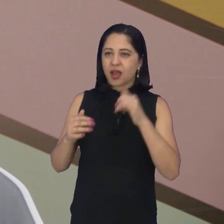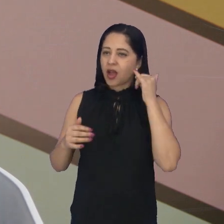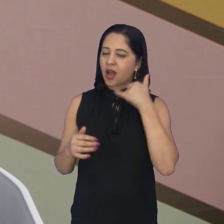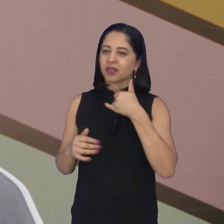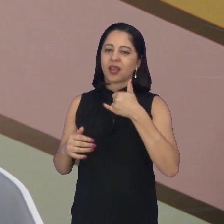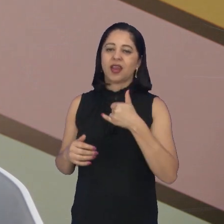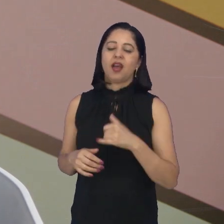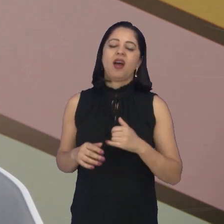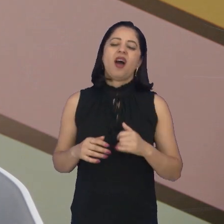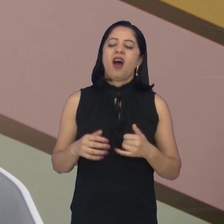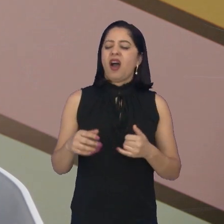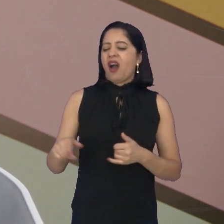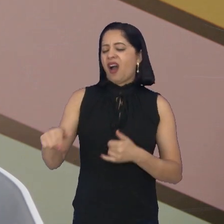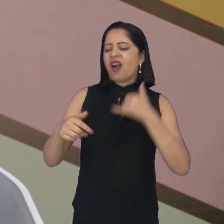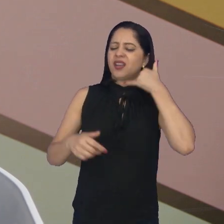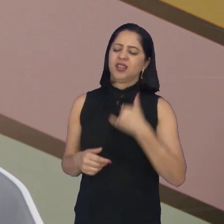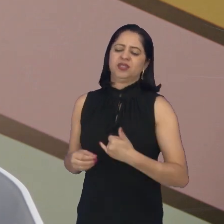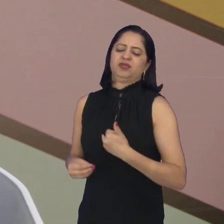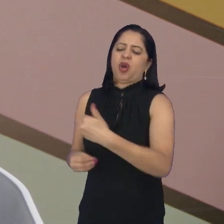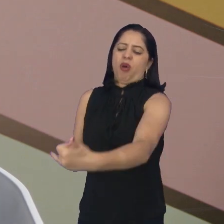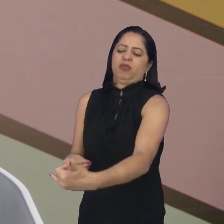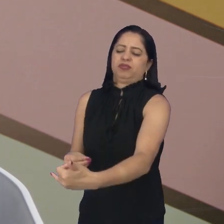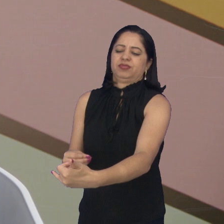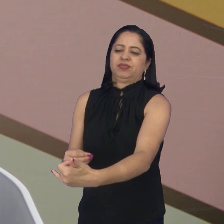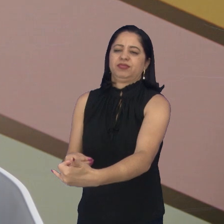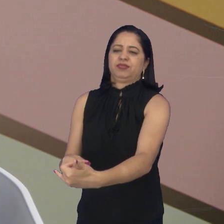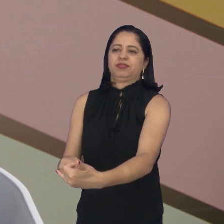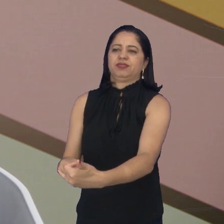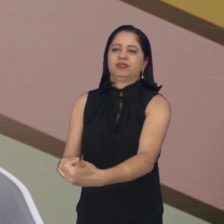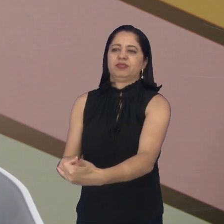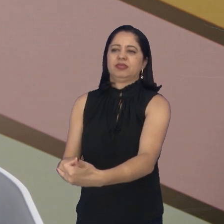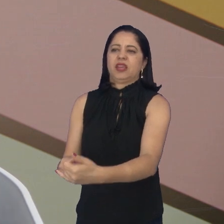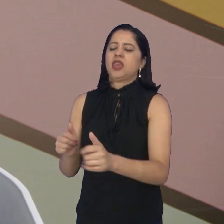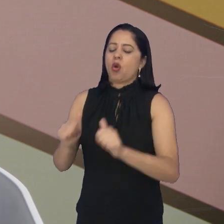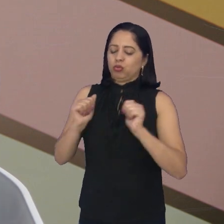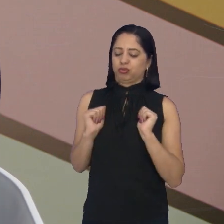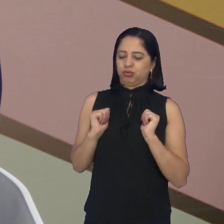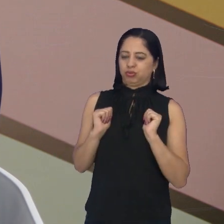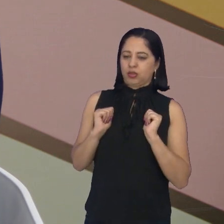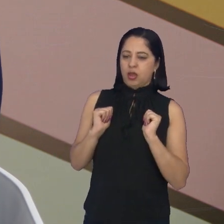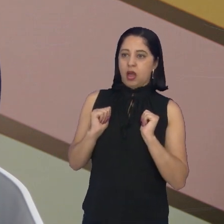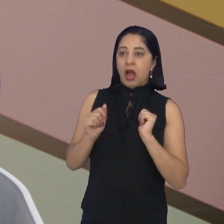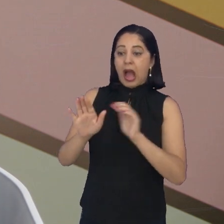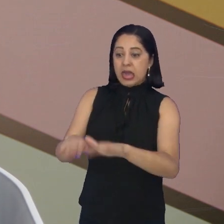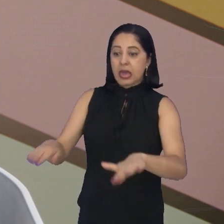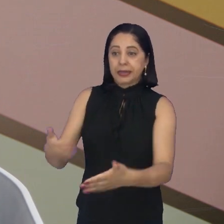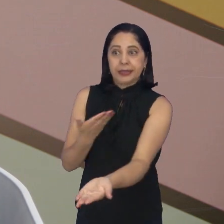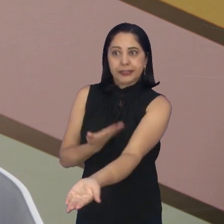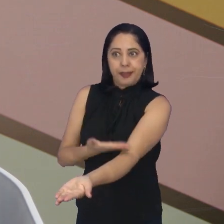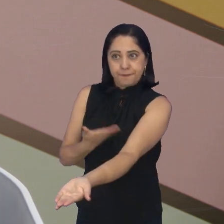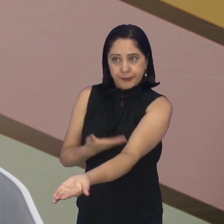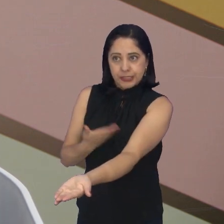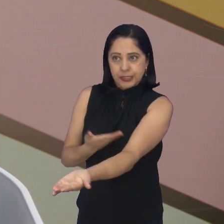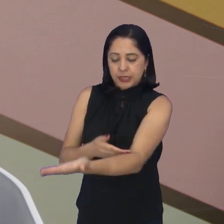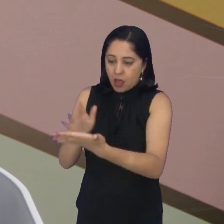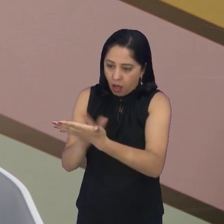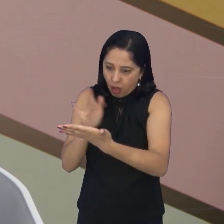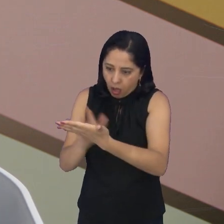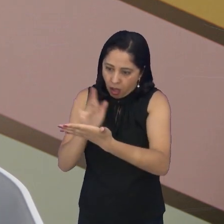descanso. E aí é claro que a criança vai ficar viciada na tela. Primeiro porque ela vicia mesmo, né?